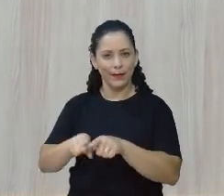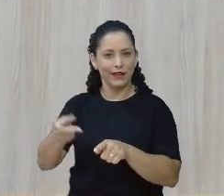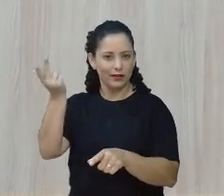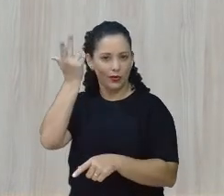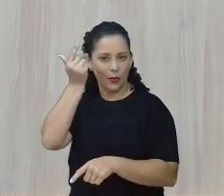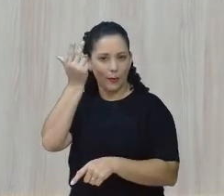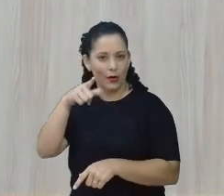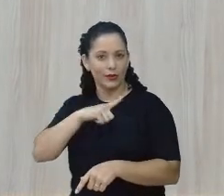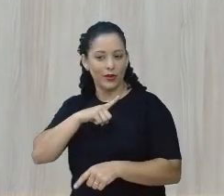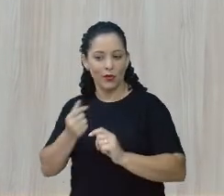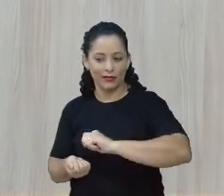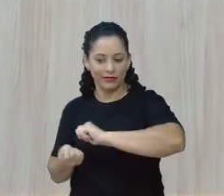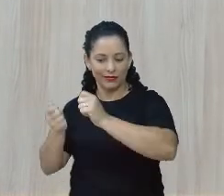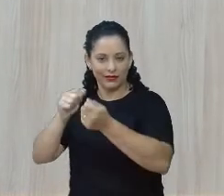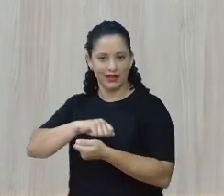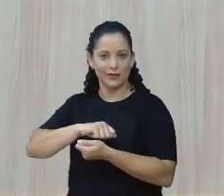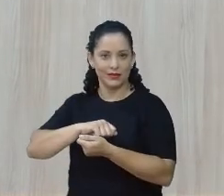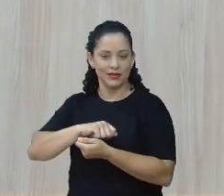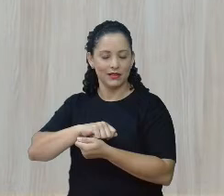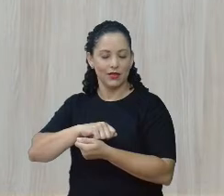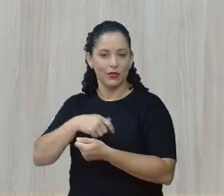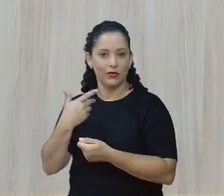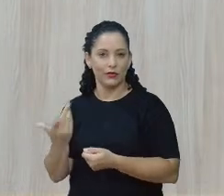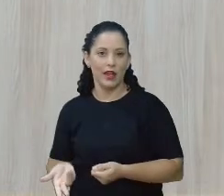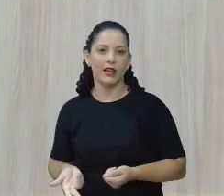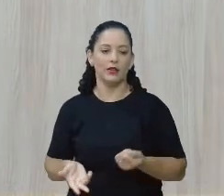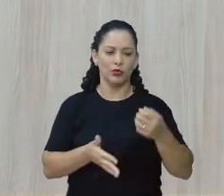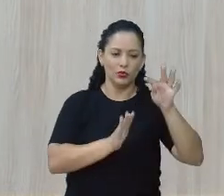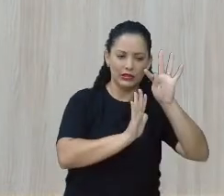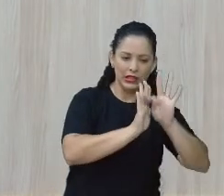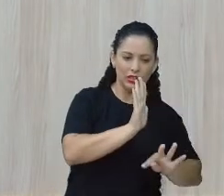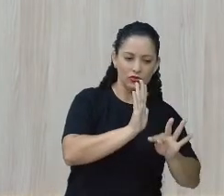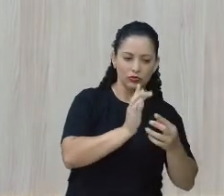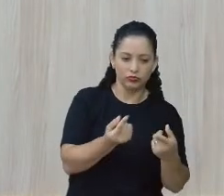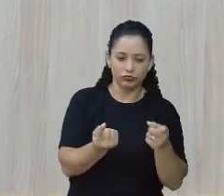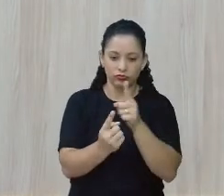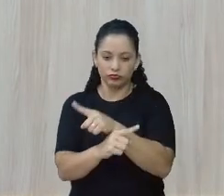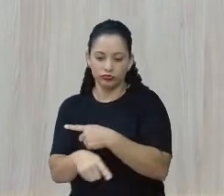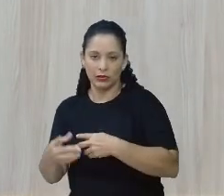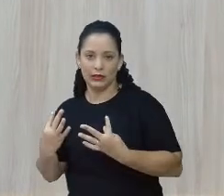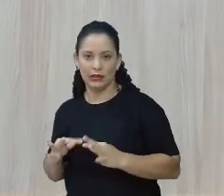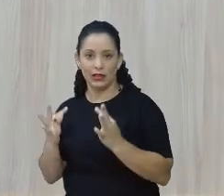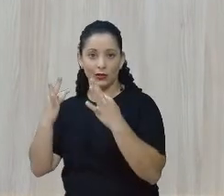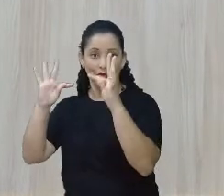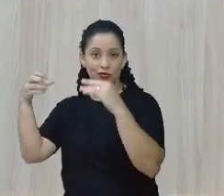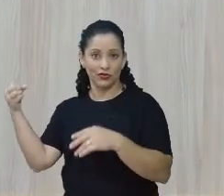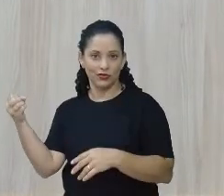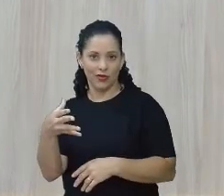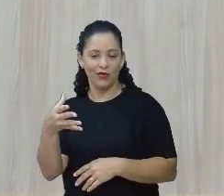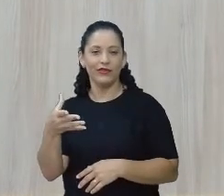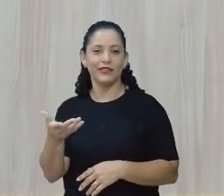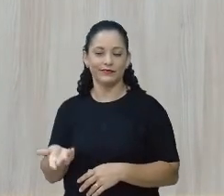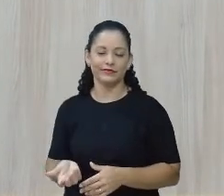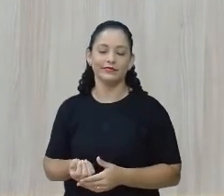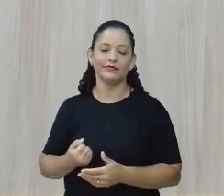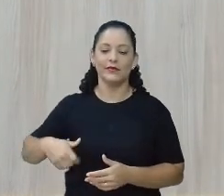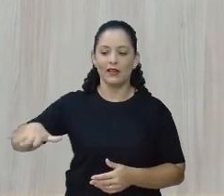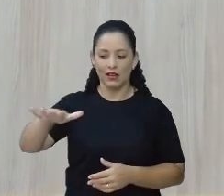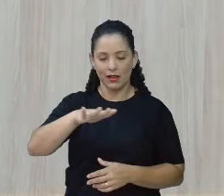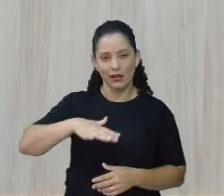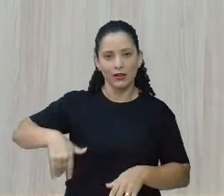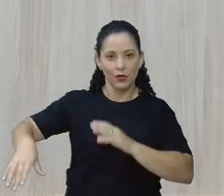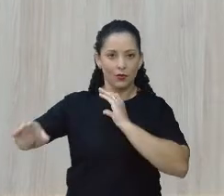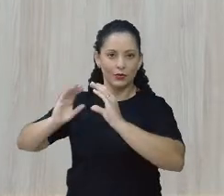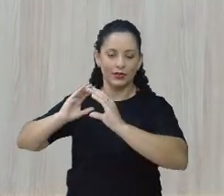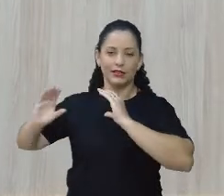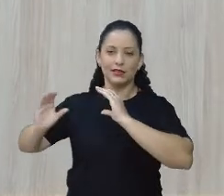tivesse aí uma certa adaptabilidade entre os gêneros textuais e essa nova tecnologia, né, esse novo meio de